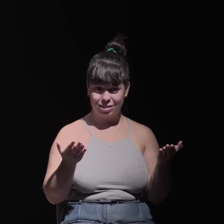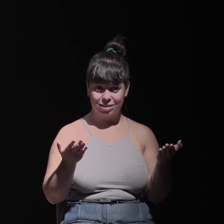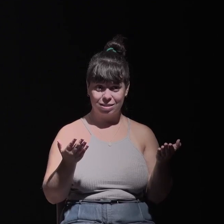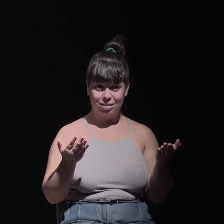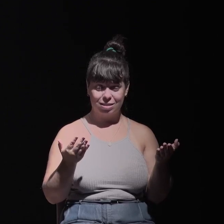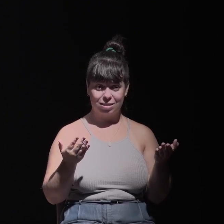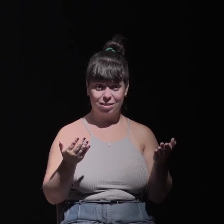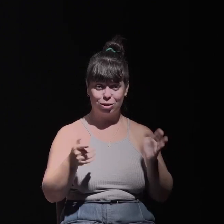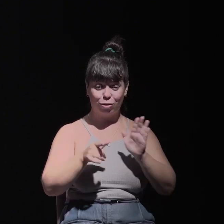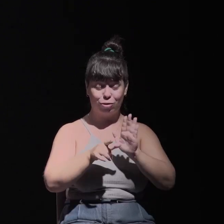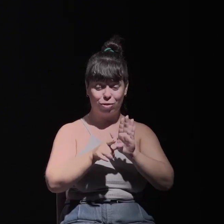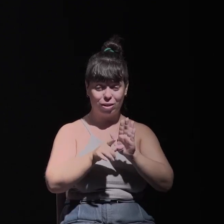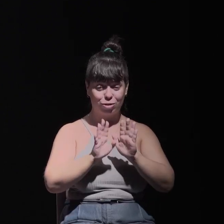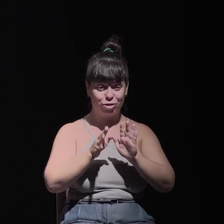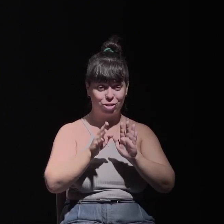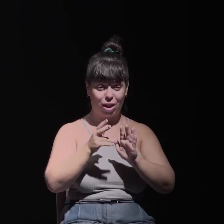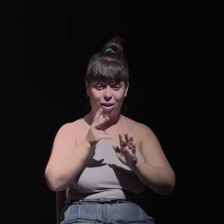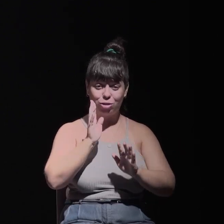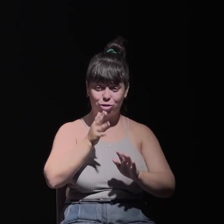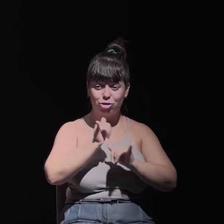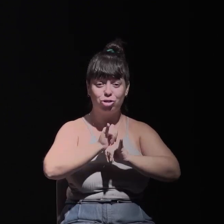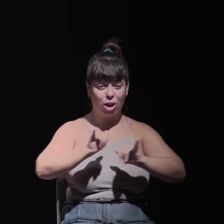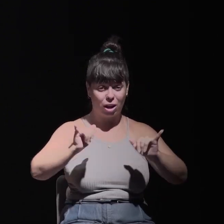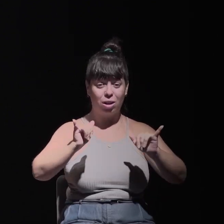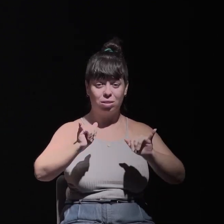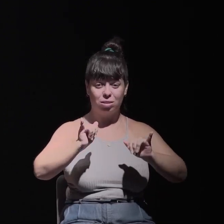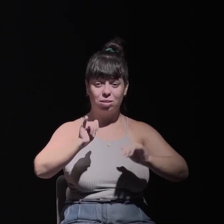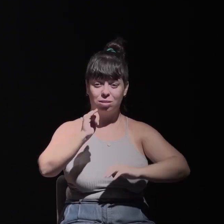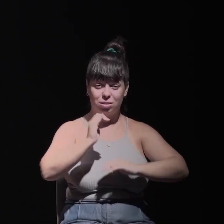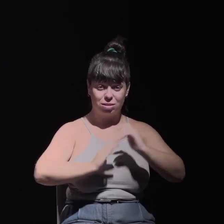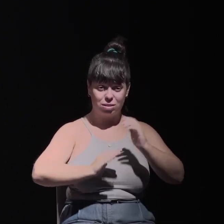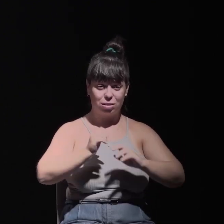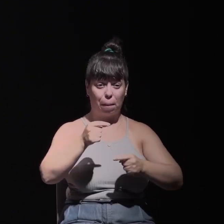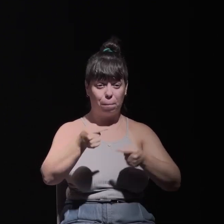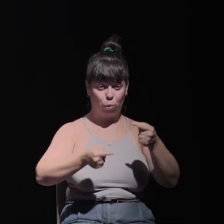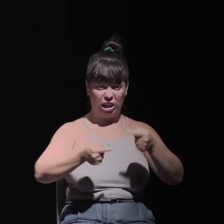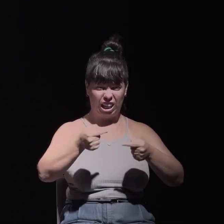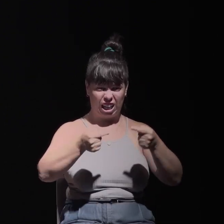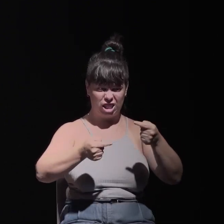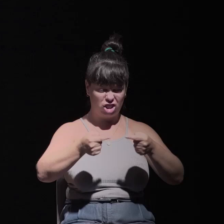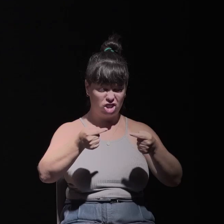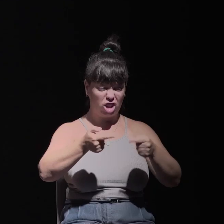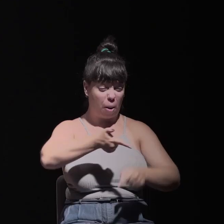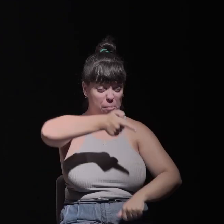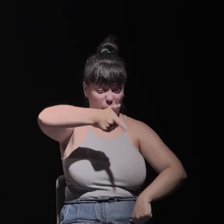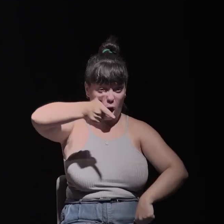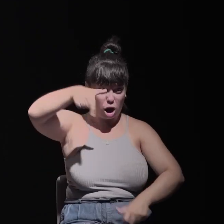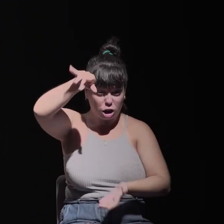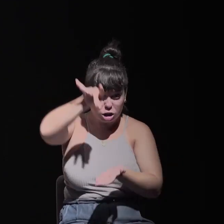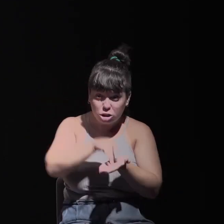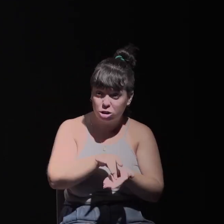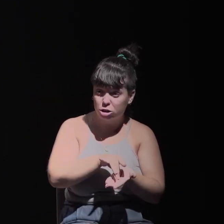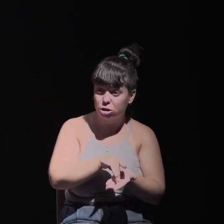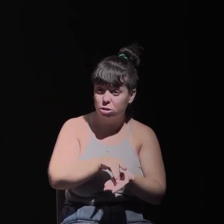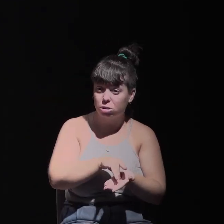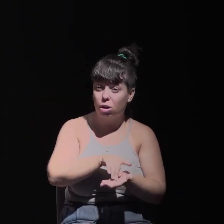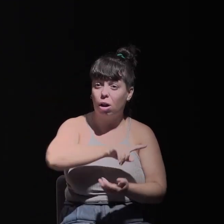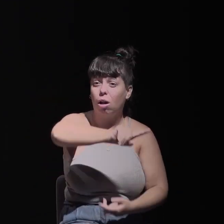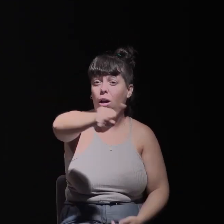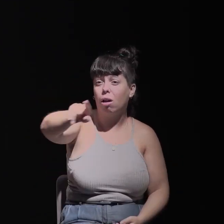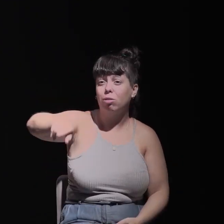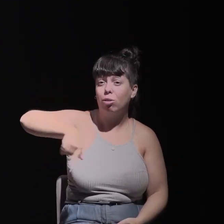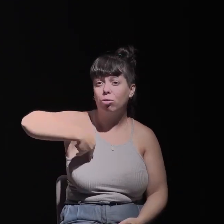prenúncio não, que já foi anunciado, nesses tempos de concretização da política da morte, a gente